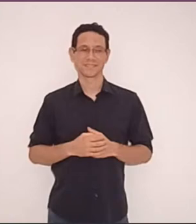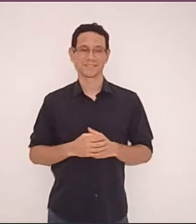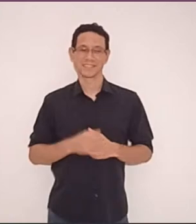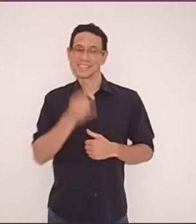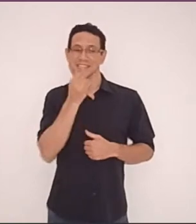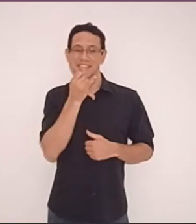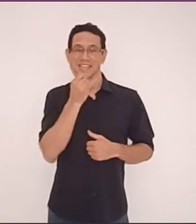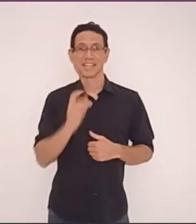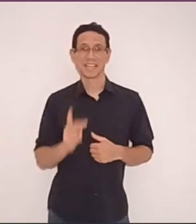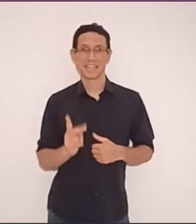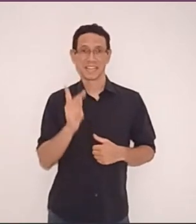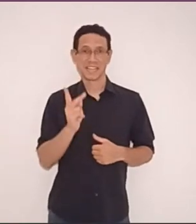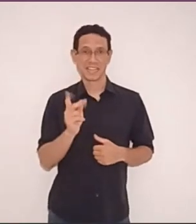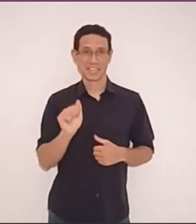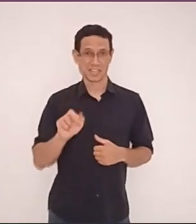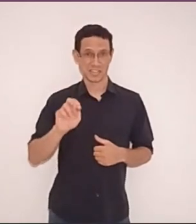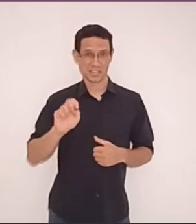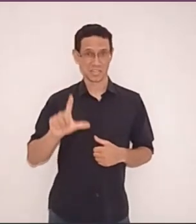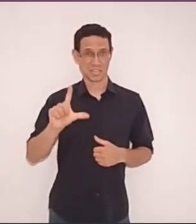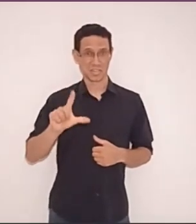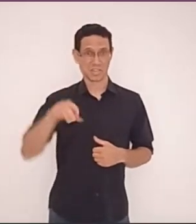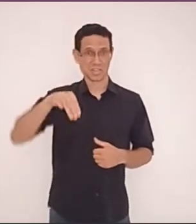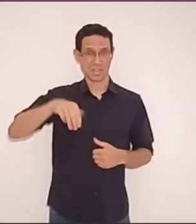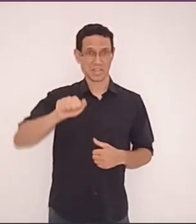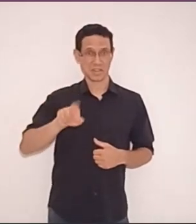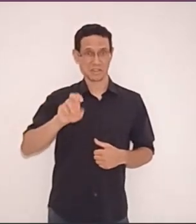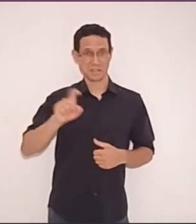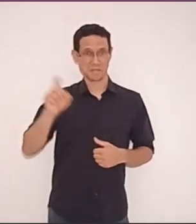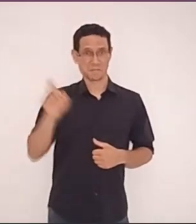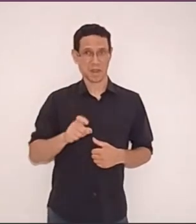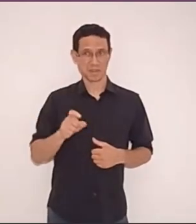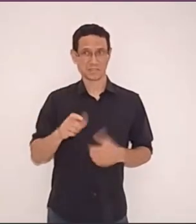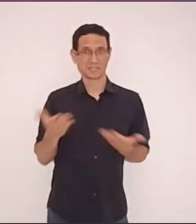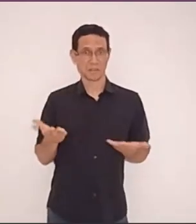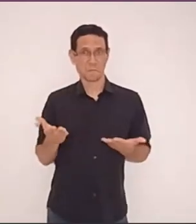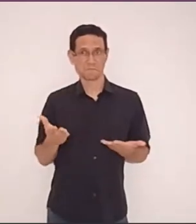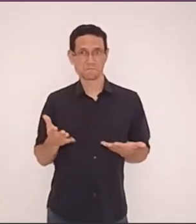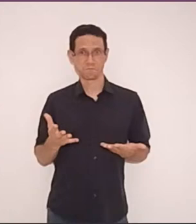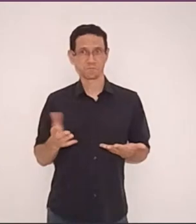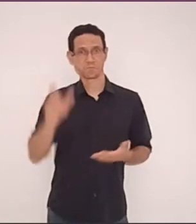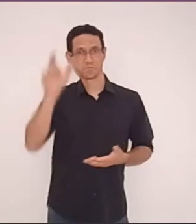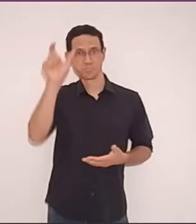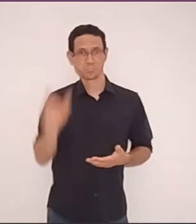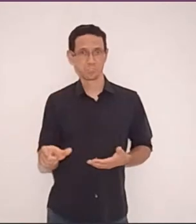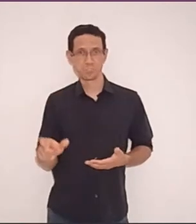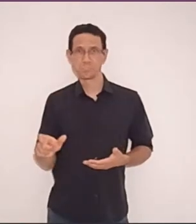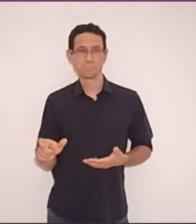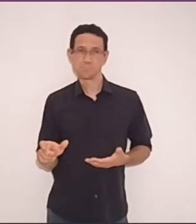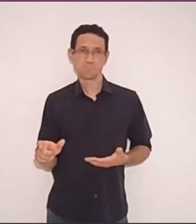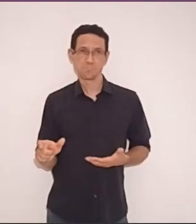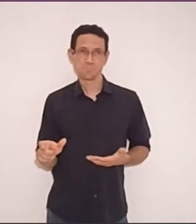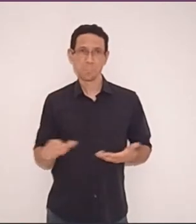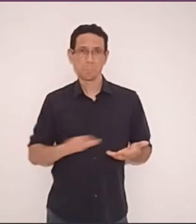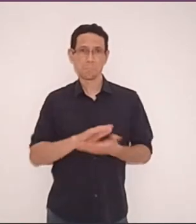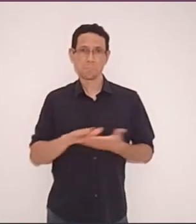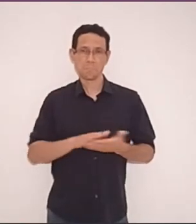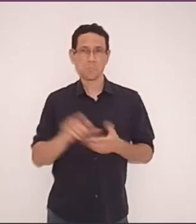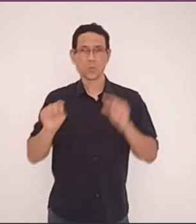calma calma aqui na frente de Mãe Joana nada qual é